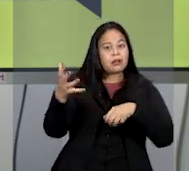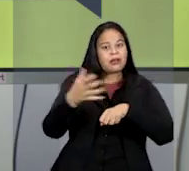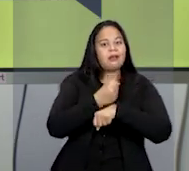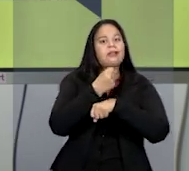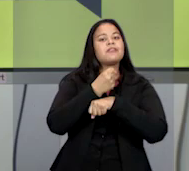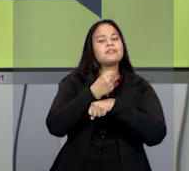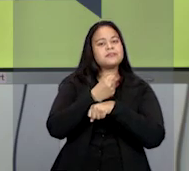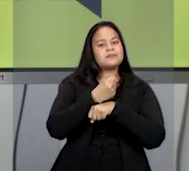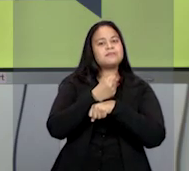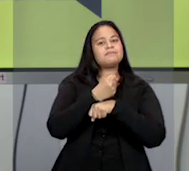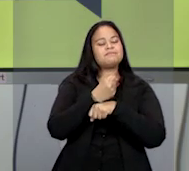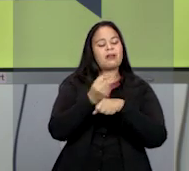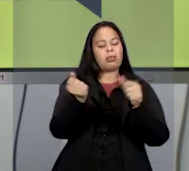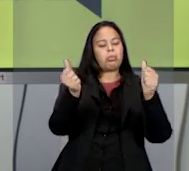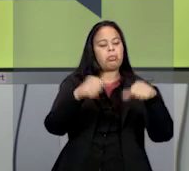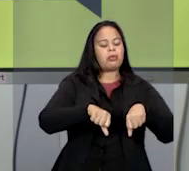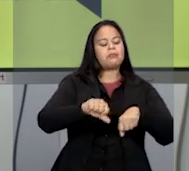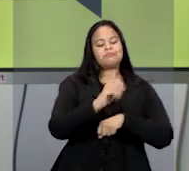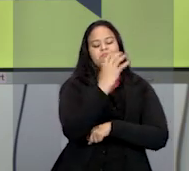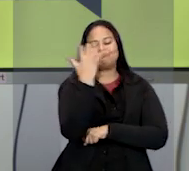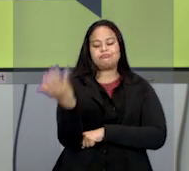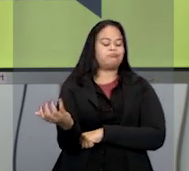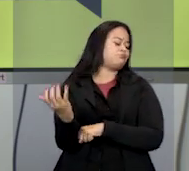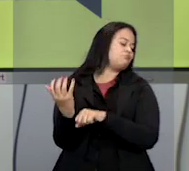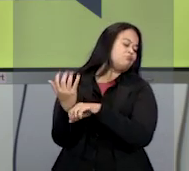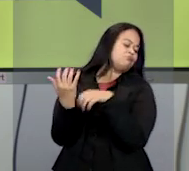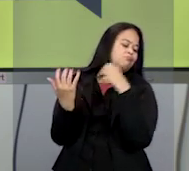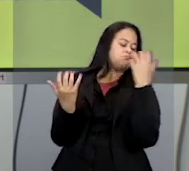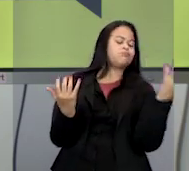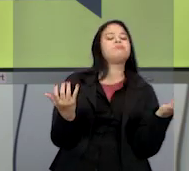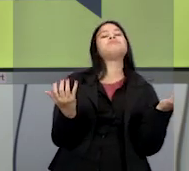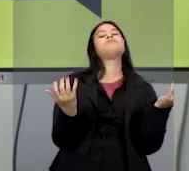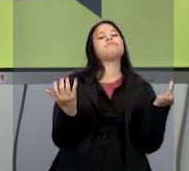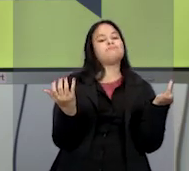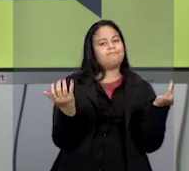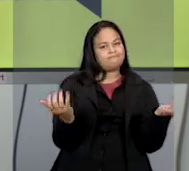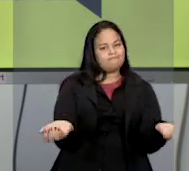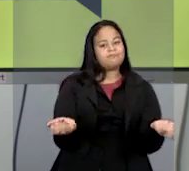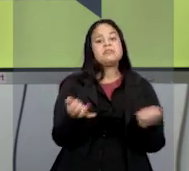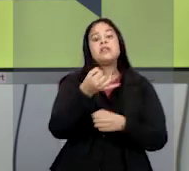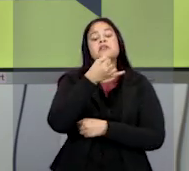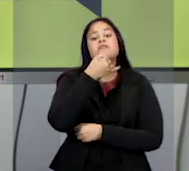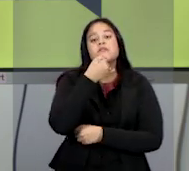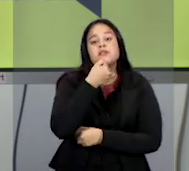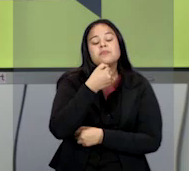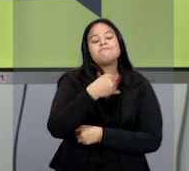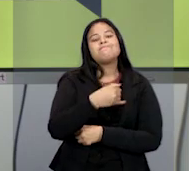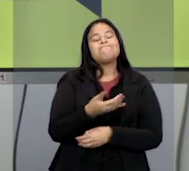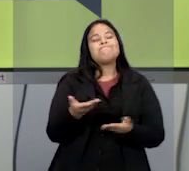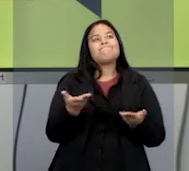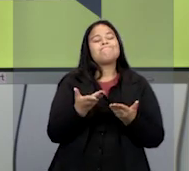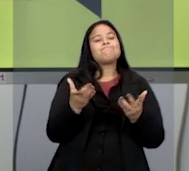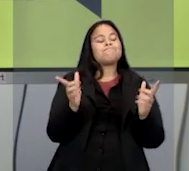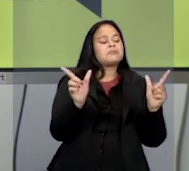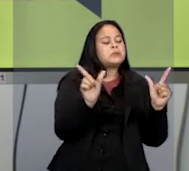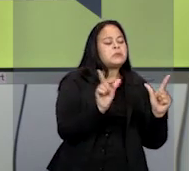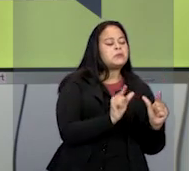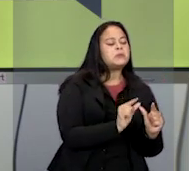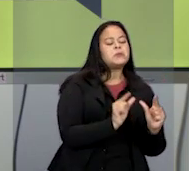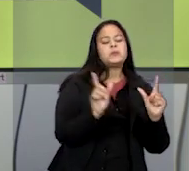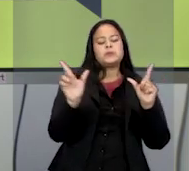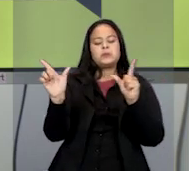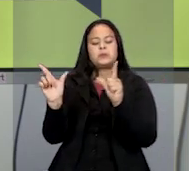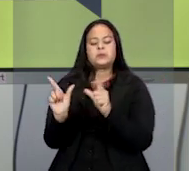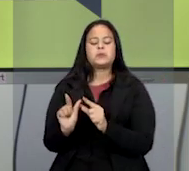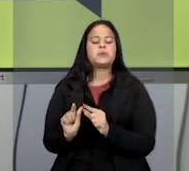colonização, você desmatou boa parte dessa floresta, né? Ou seja, infelizmente hoje resta muito pouco dessa floresta